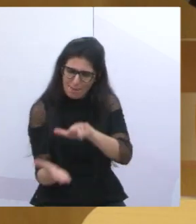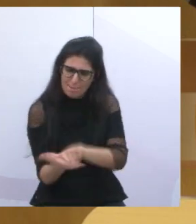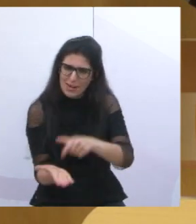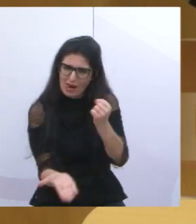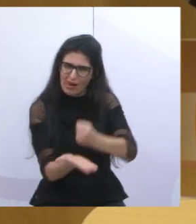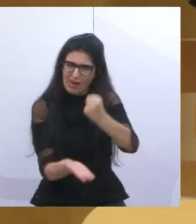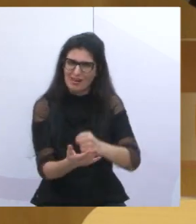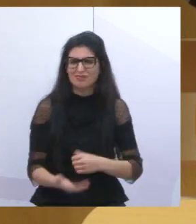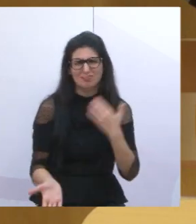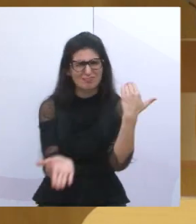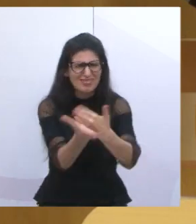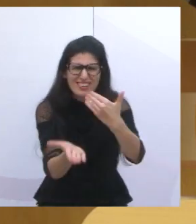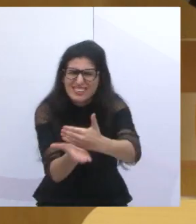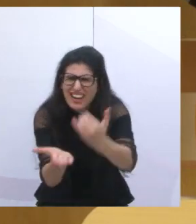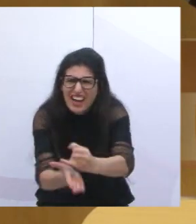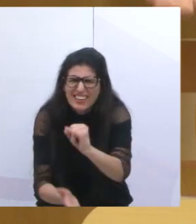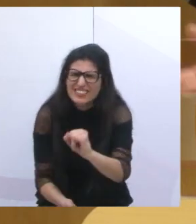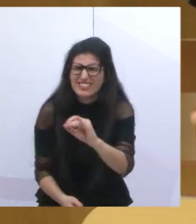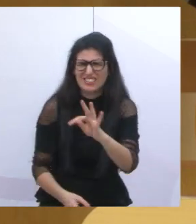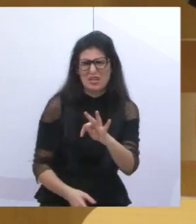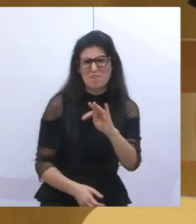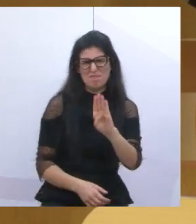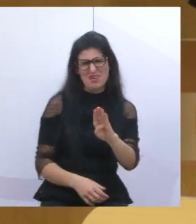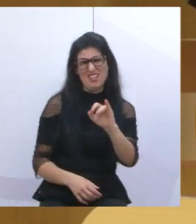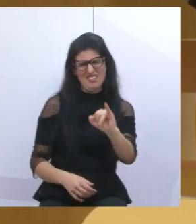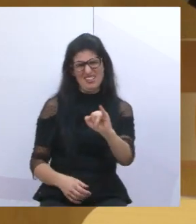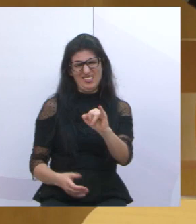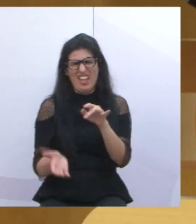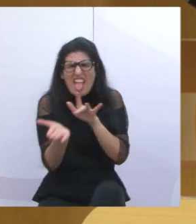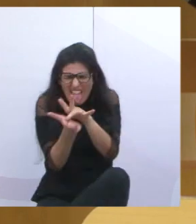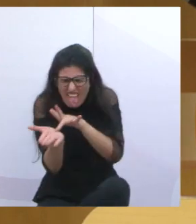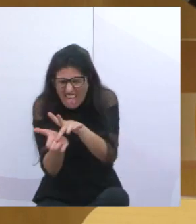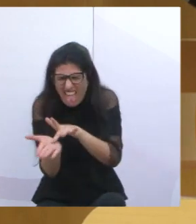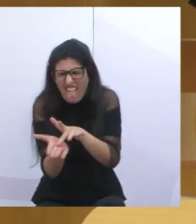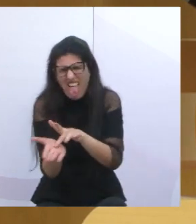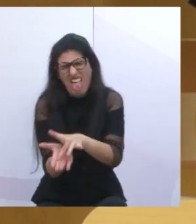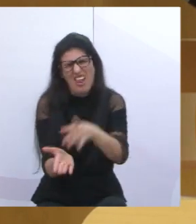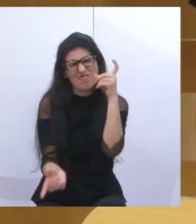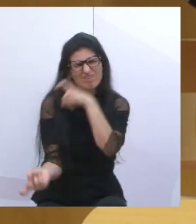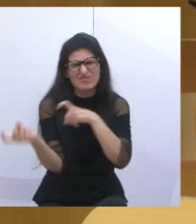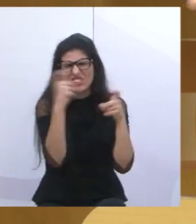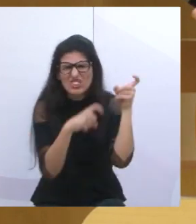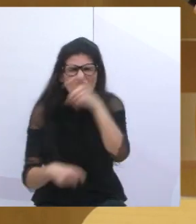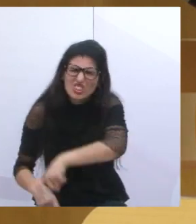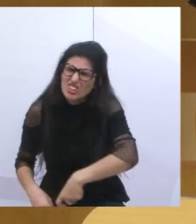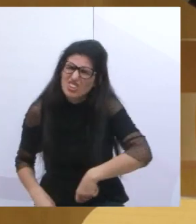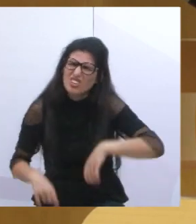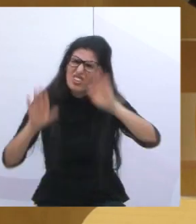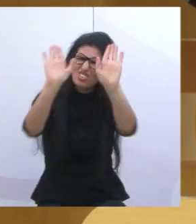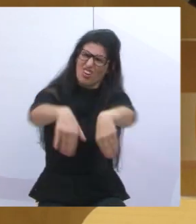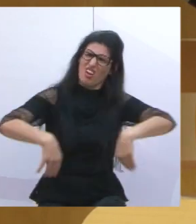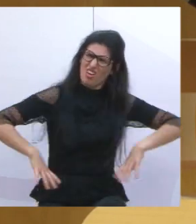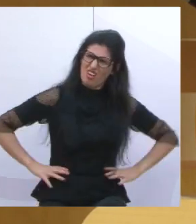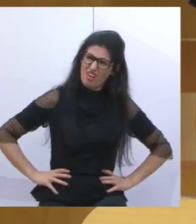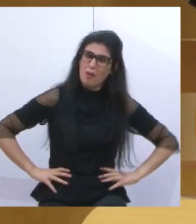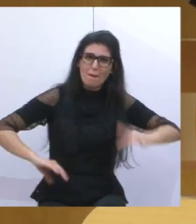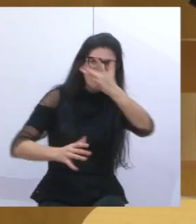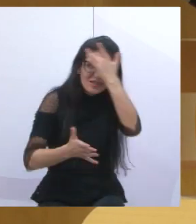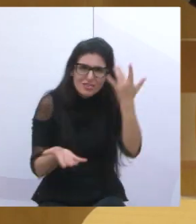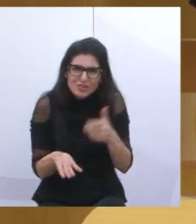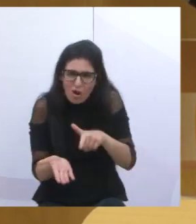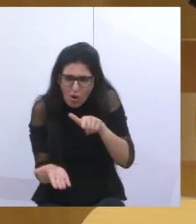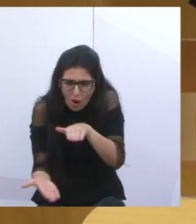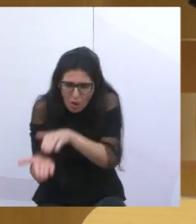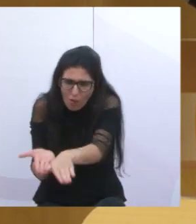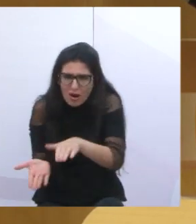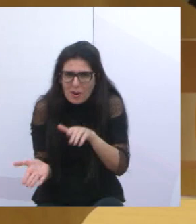vai resolver e vai atirar aí os contratos de gaveta. O camarada que está com contrato de gaveta e vai parcelar, todo esse tempo ele já